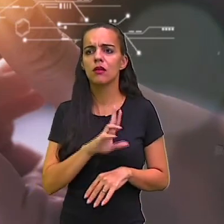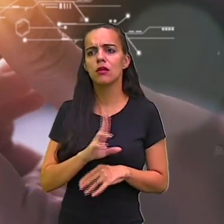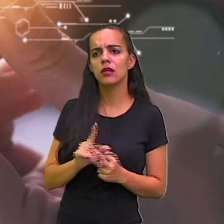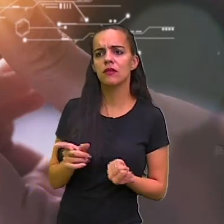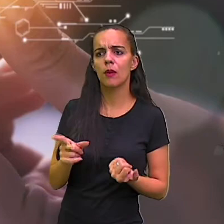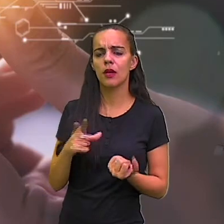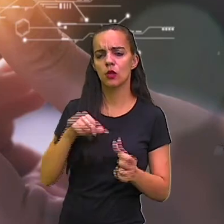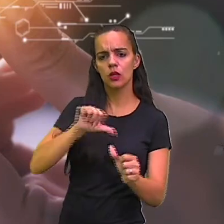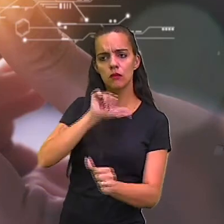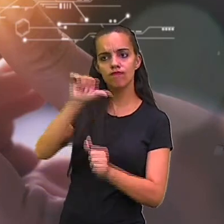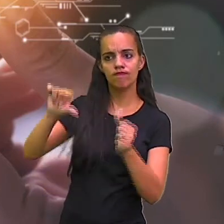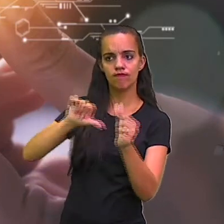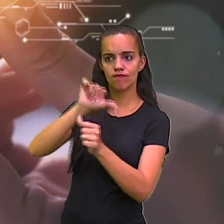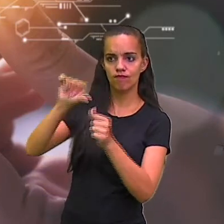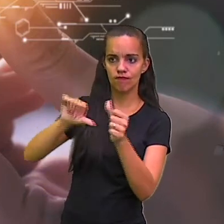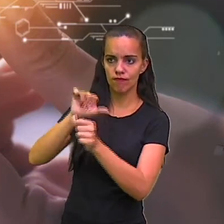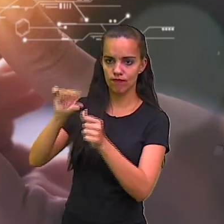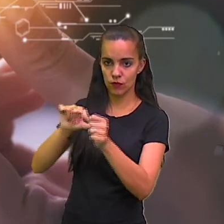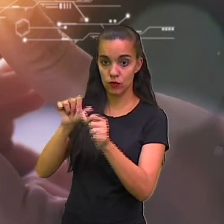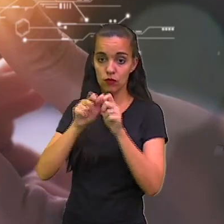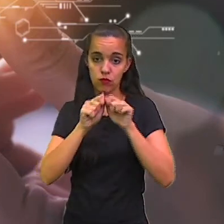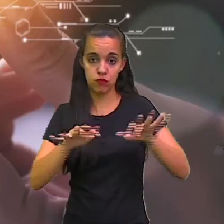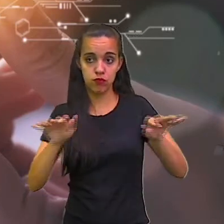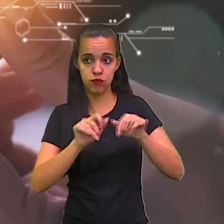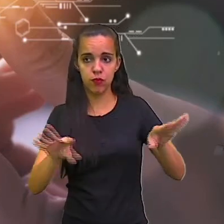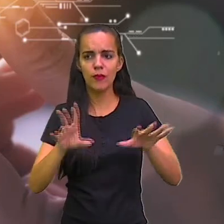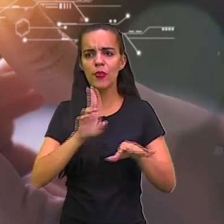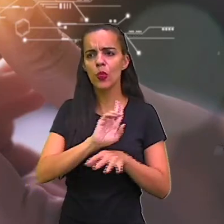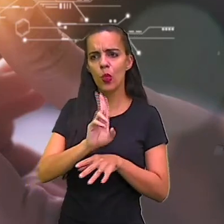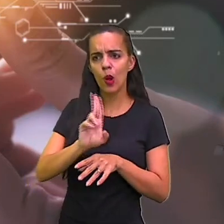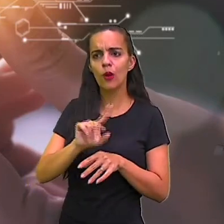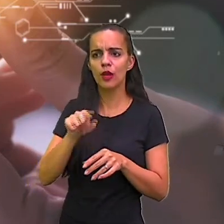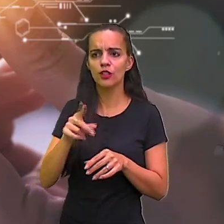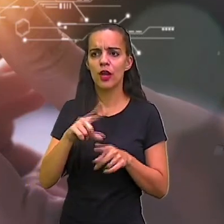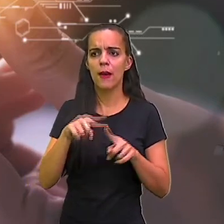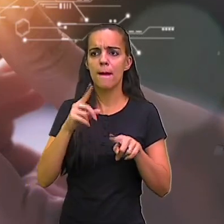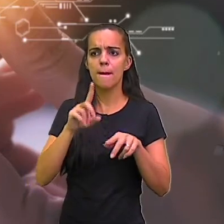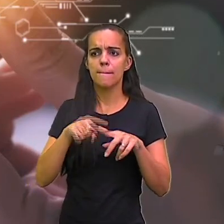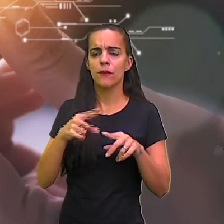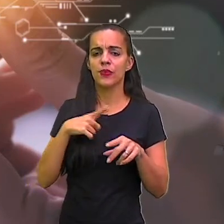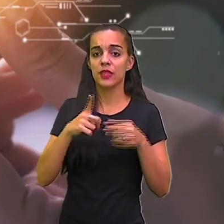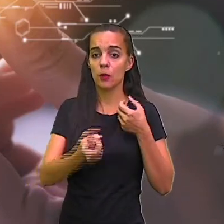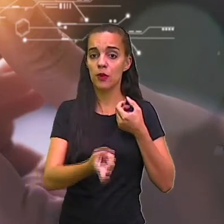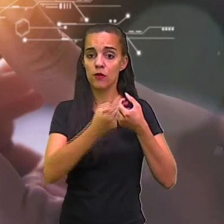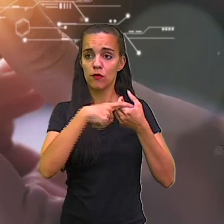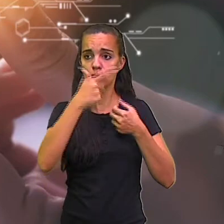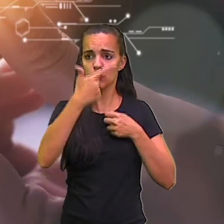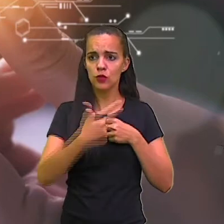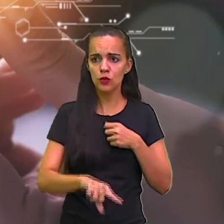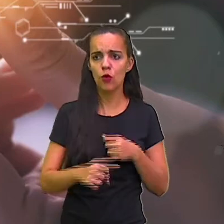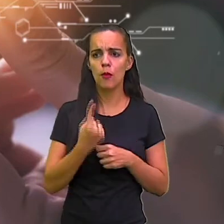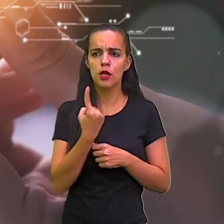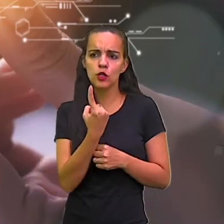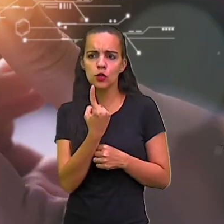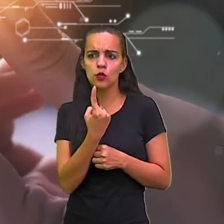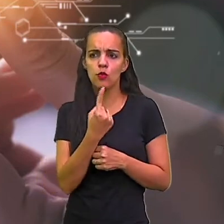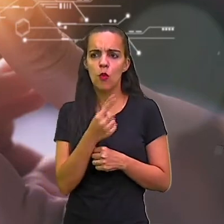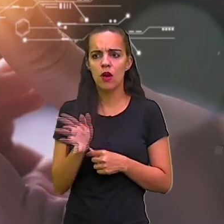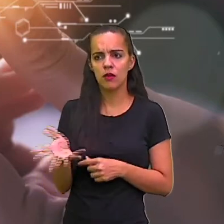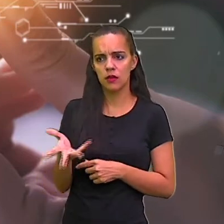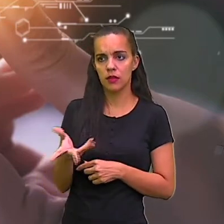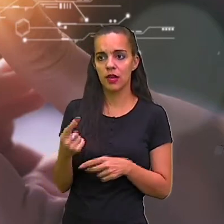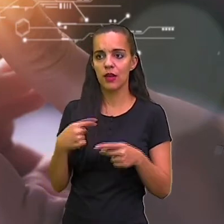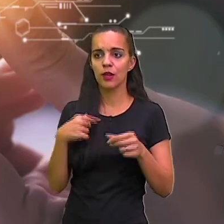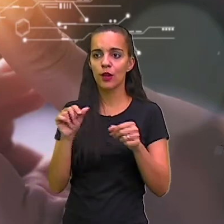pelos transformadores de distribuição que rebaixam a voltagem de novo depois passam pela